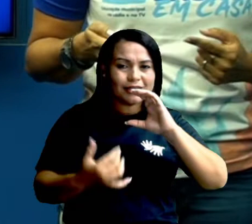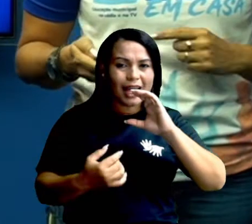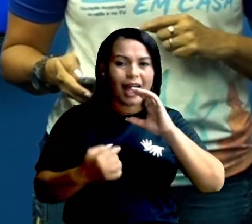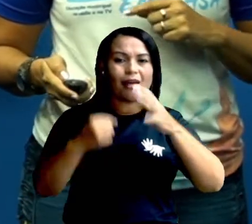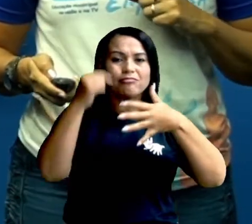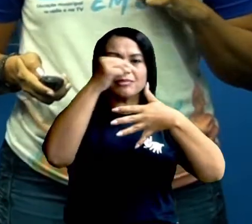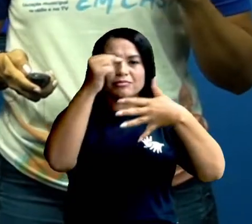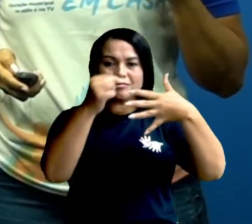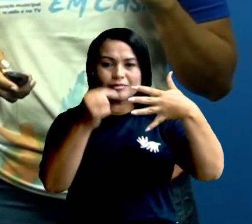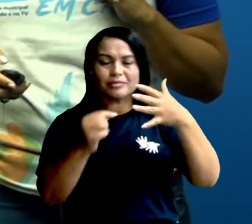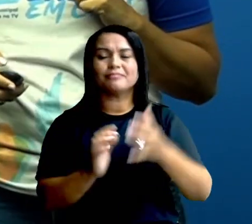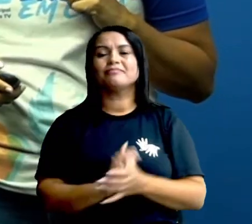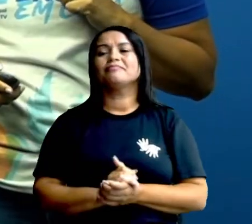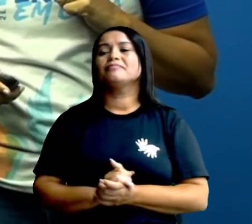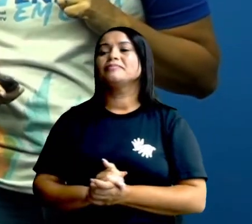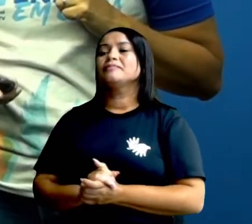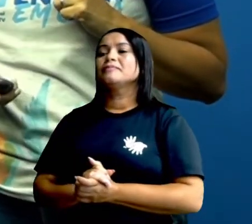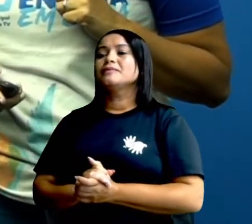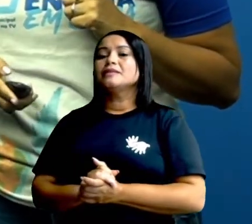tá certo?